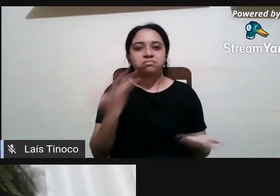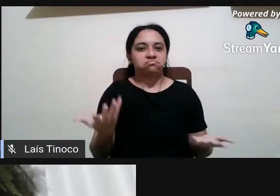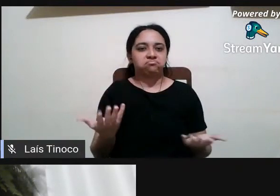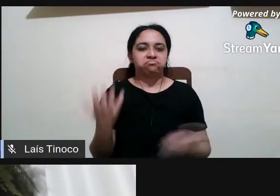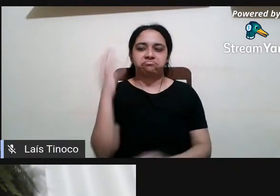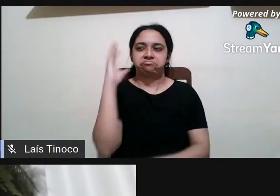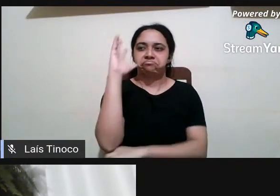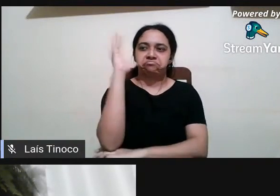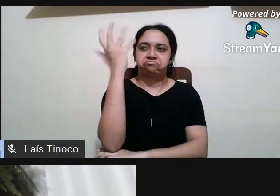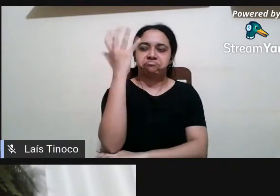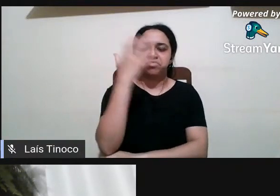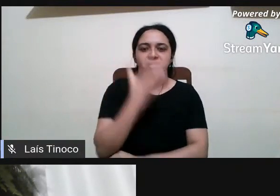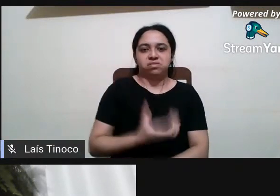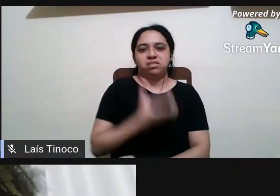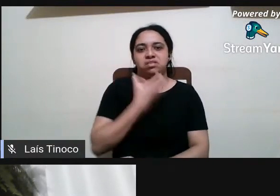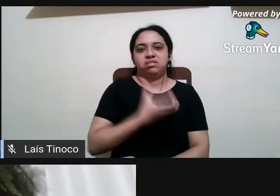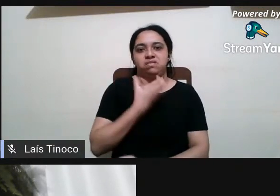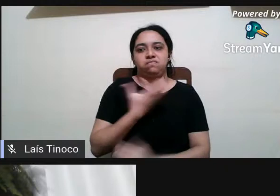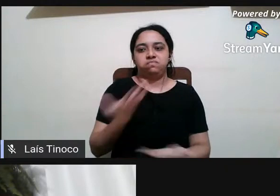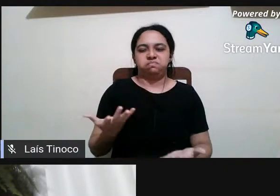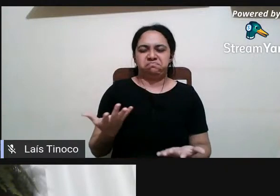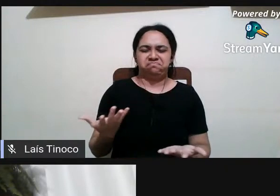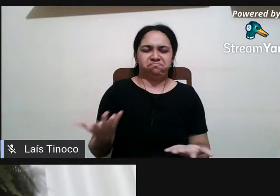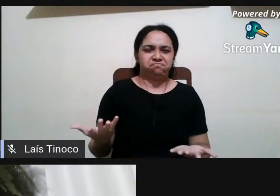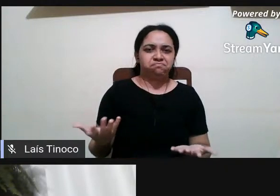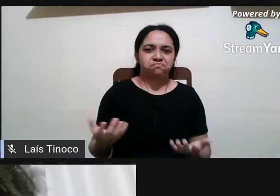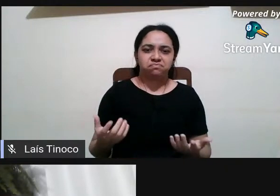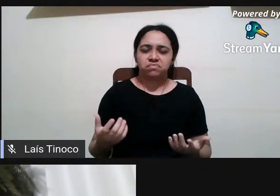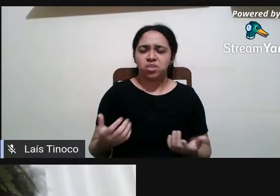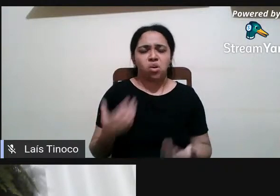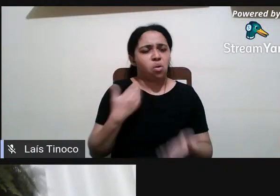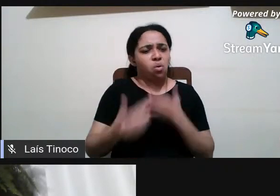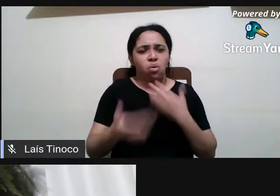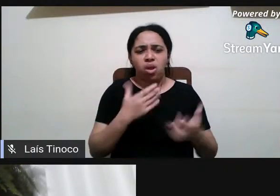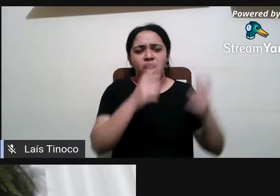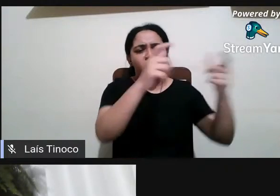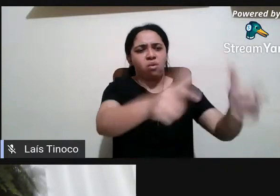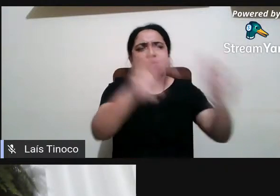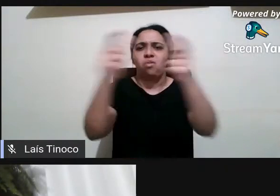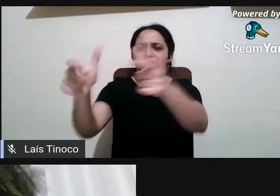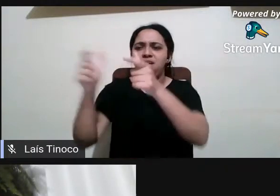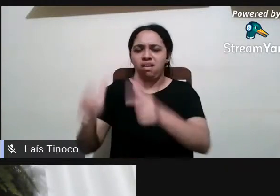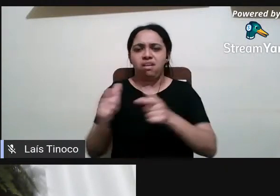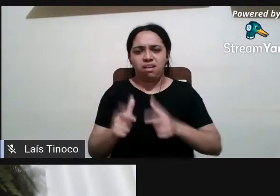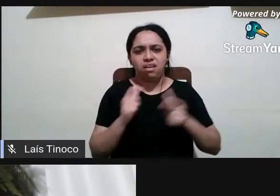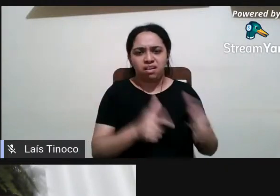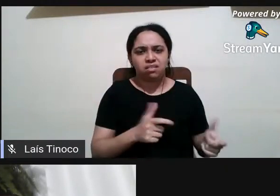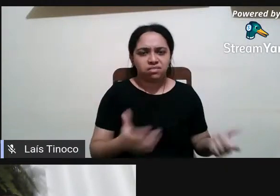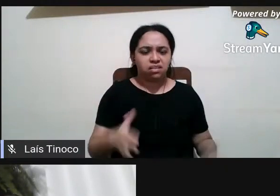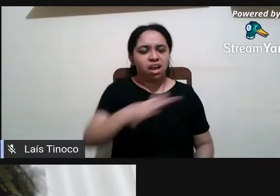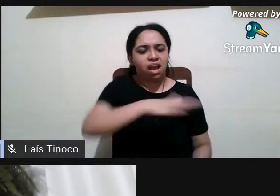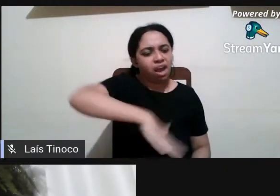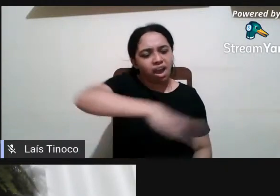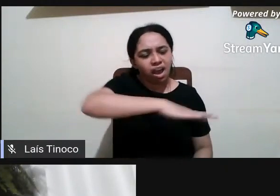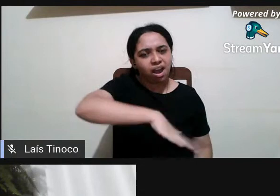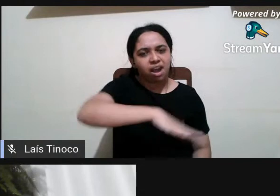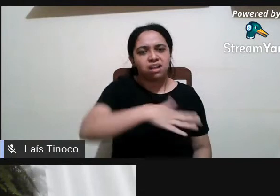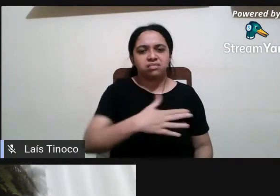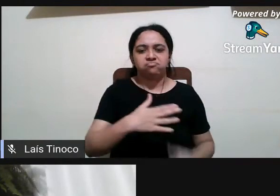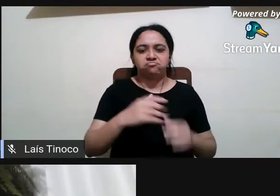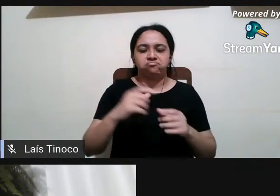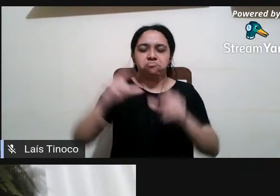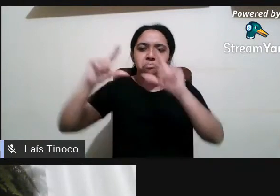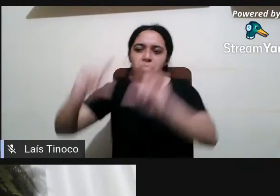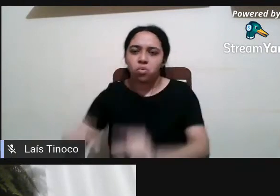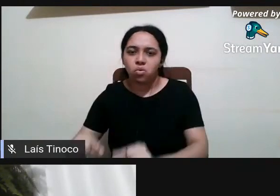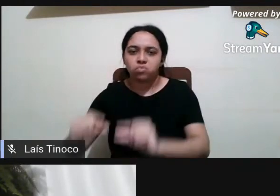por tudo quanto canto, né? Seja áreas mais antrópicas ou menos, porque tem esse